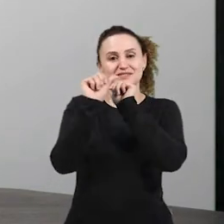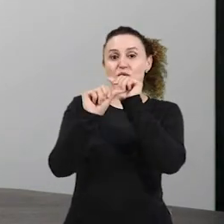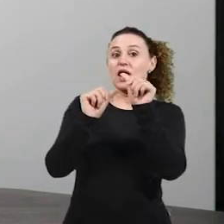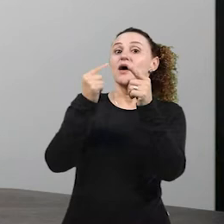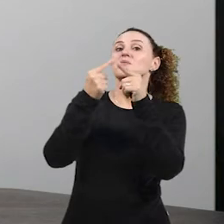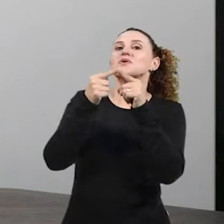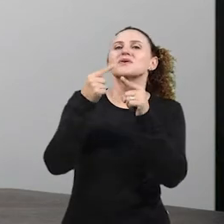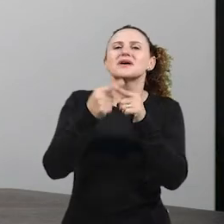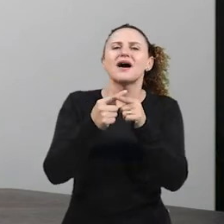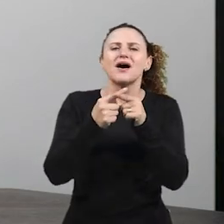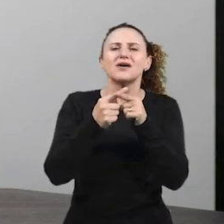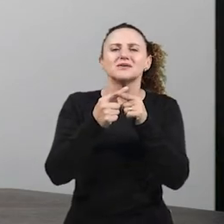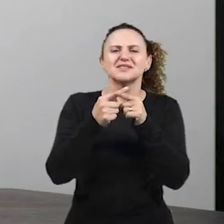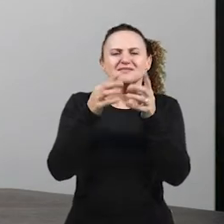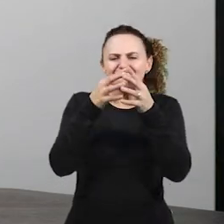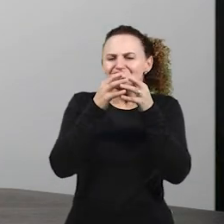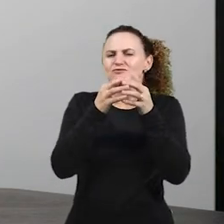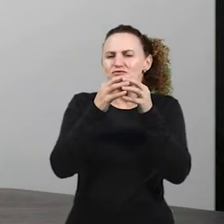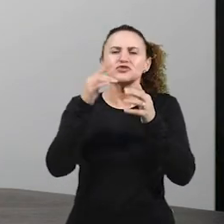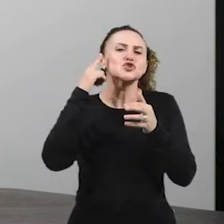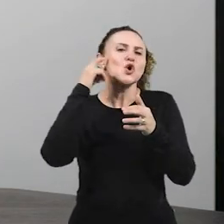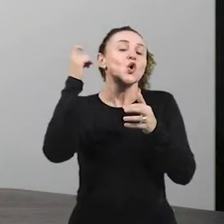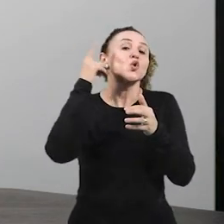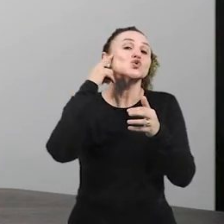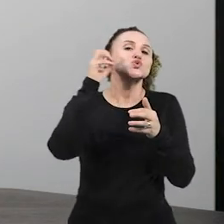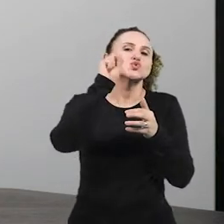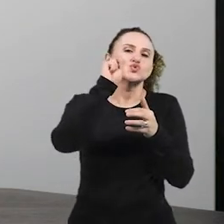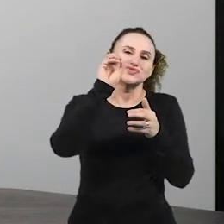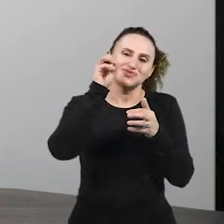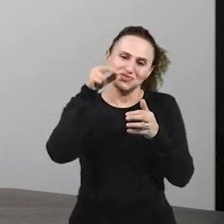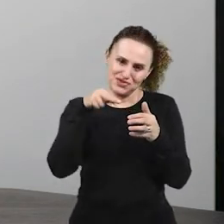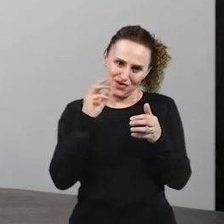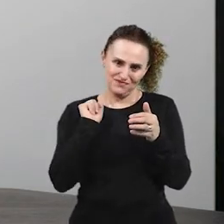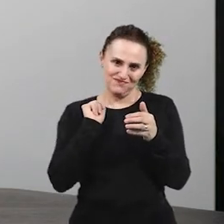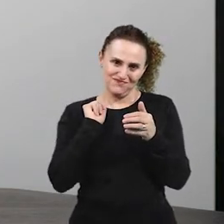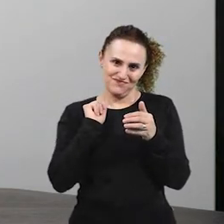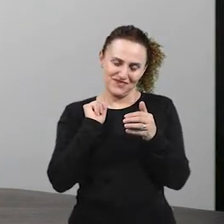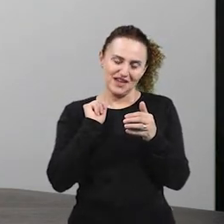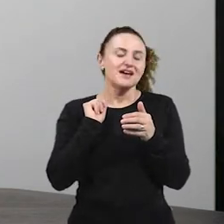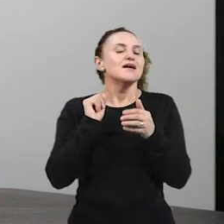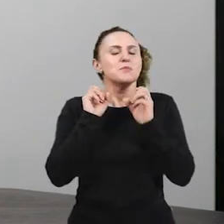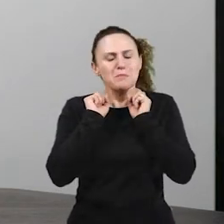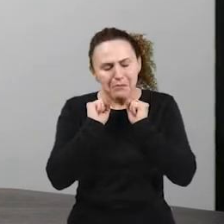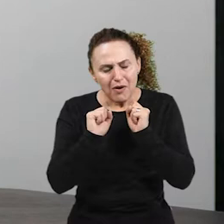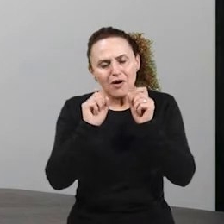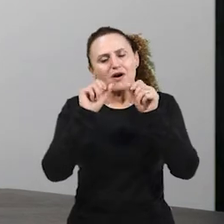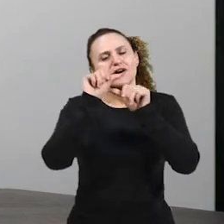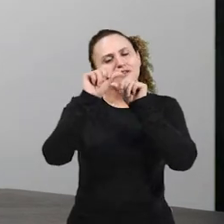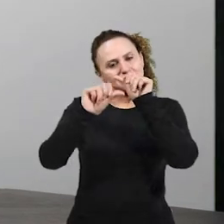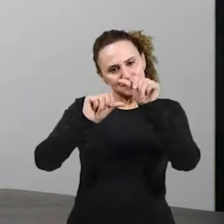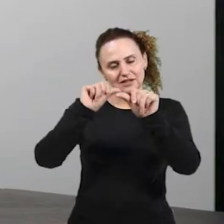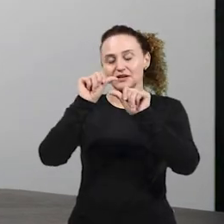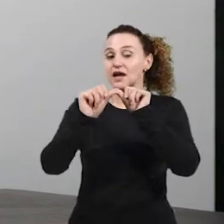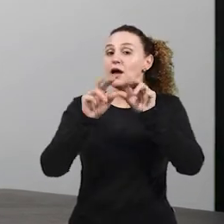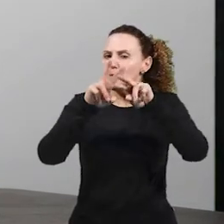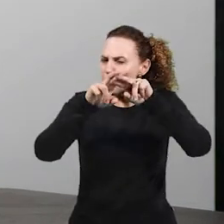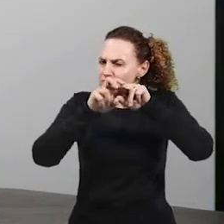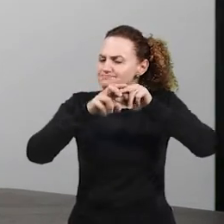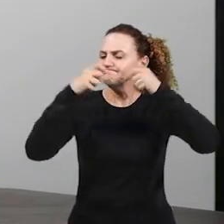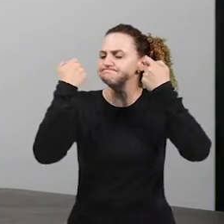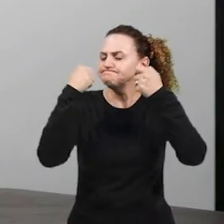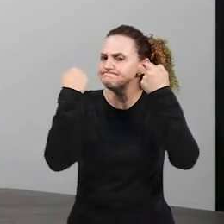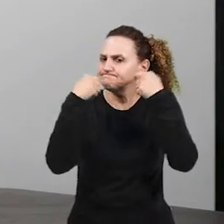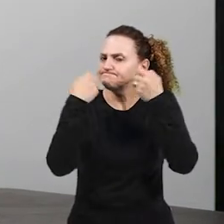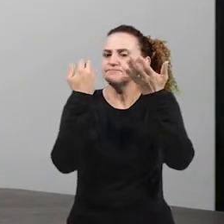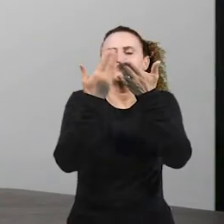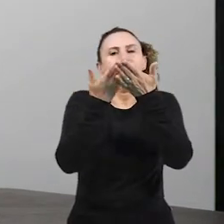haja uma o uso uma troca tá então por isso que nós vamos estudar é